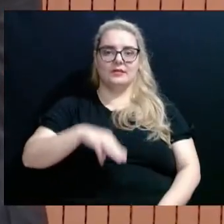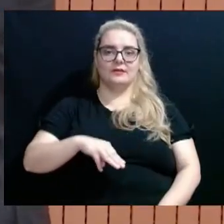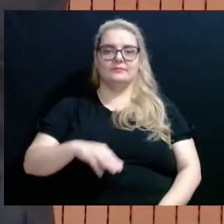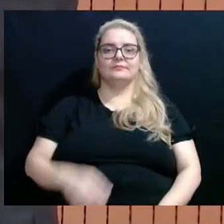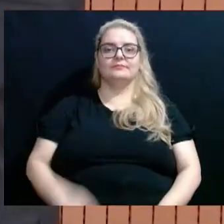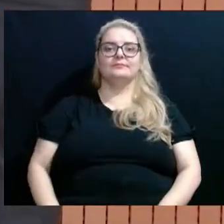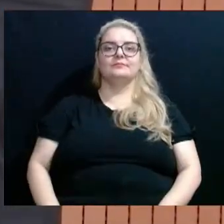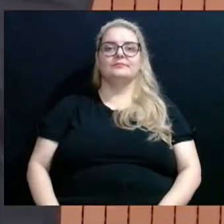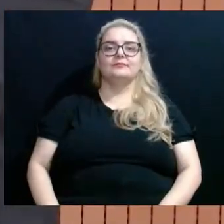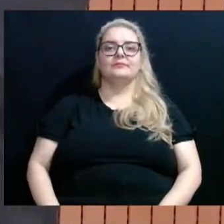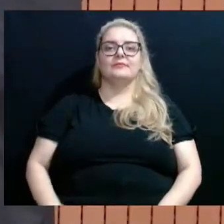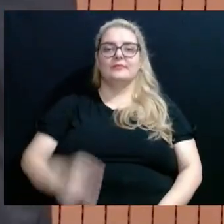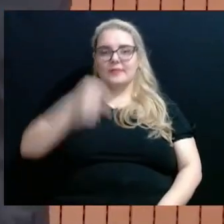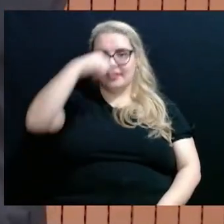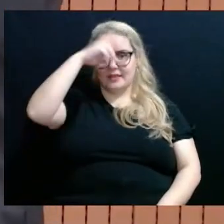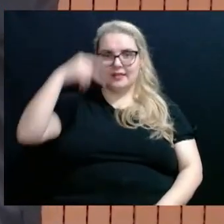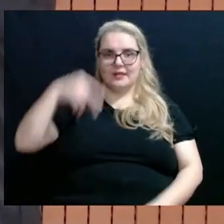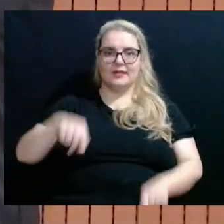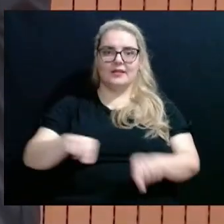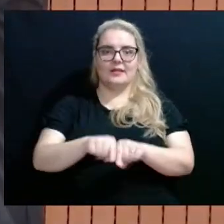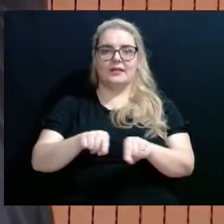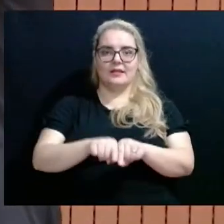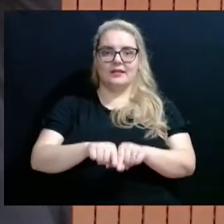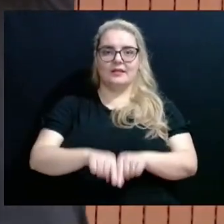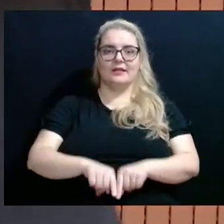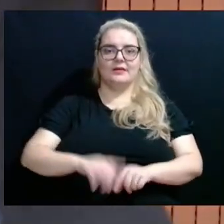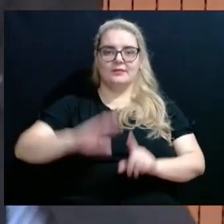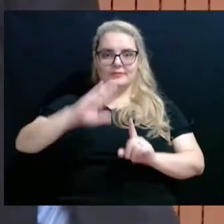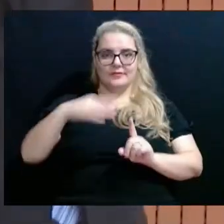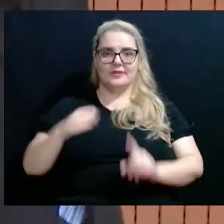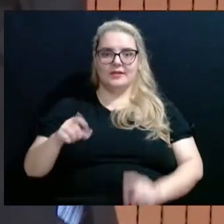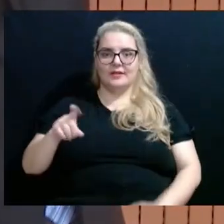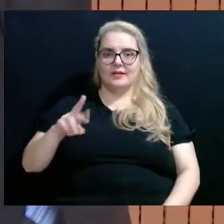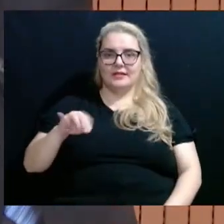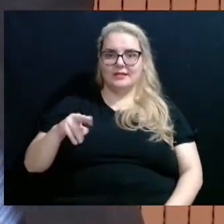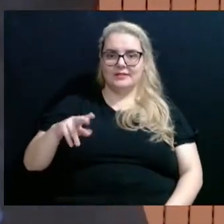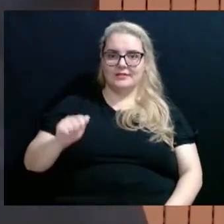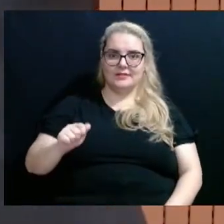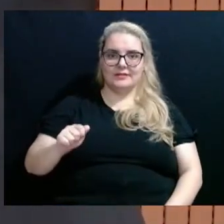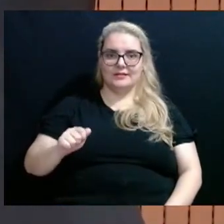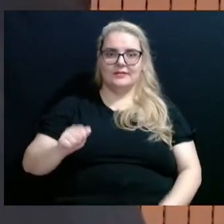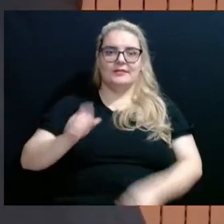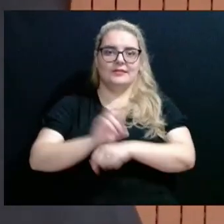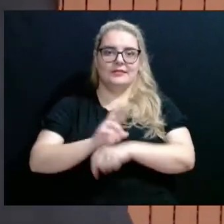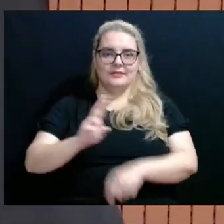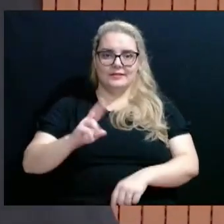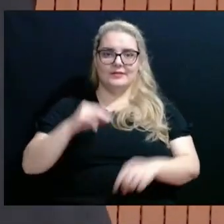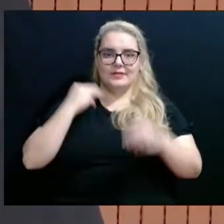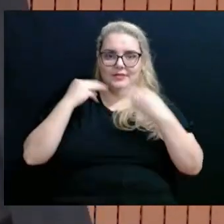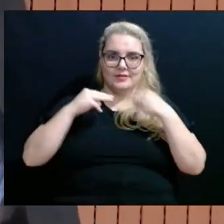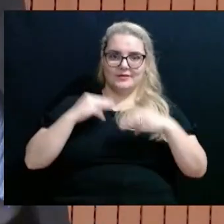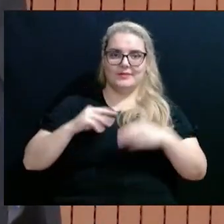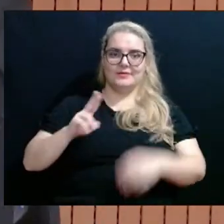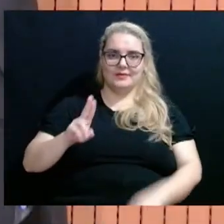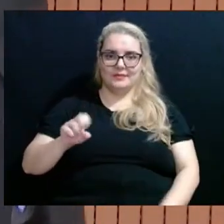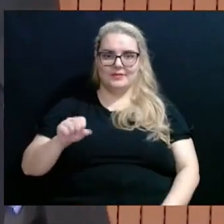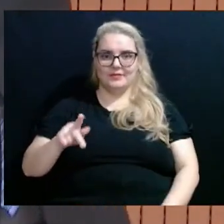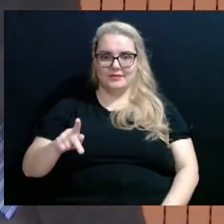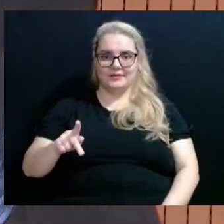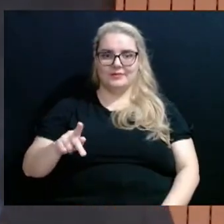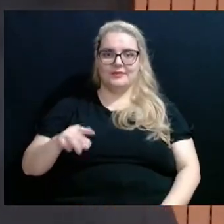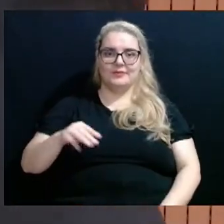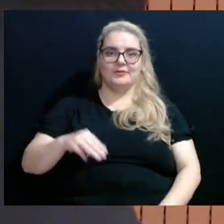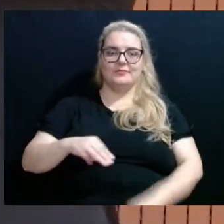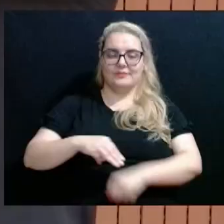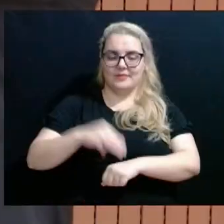Nick Schneider também homenageou Adriana Barea Cardoso, doutoranda em música pela USP, mestra em